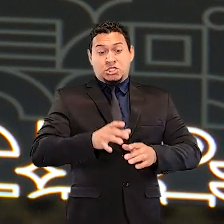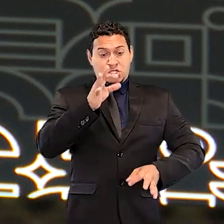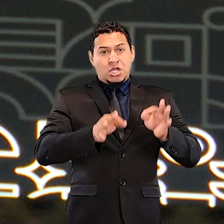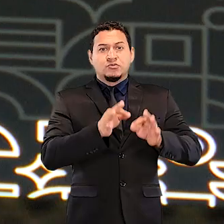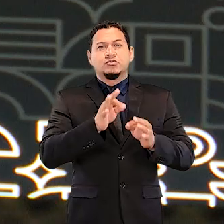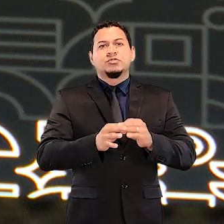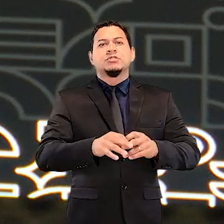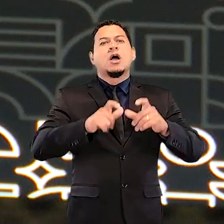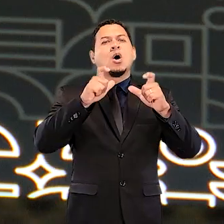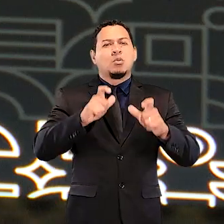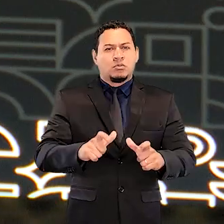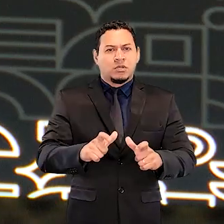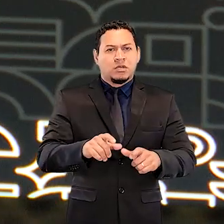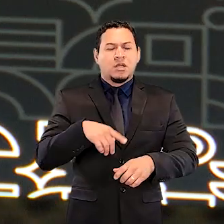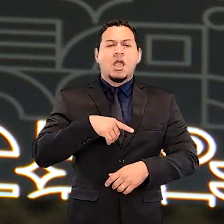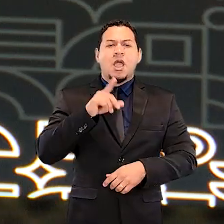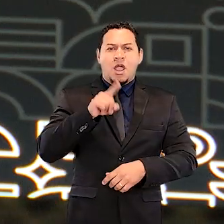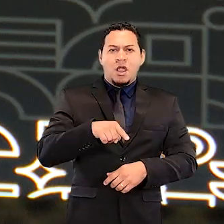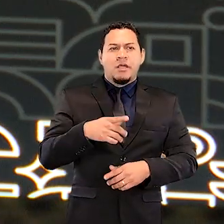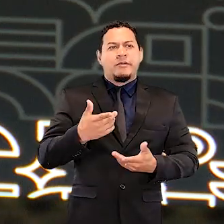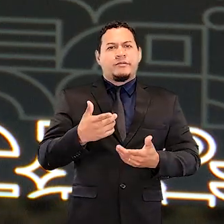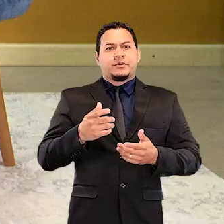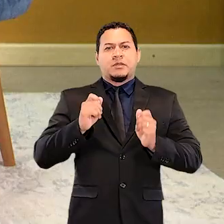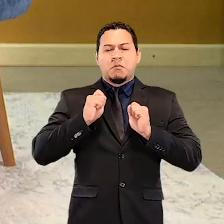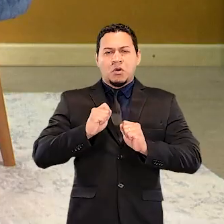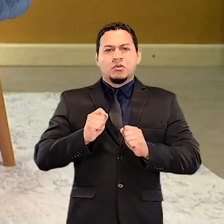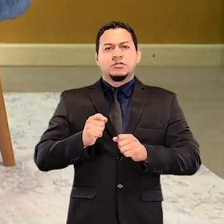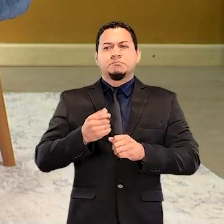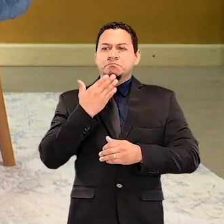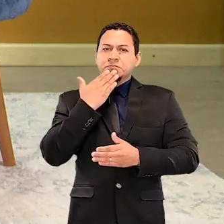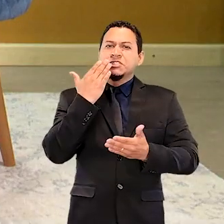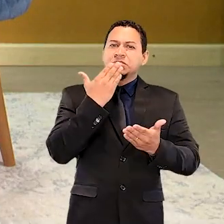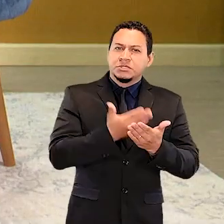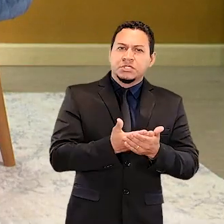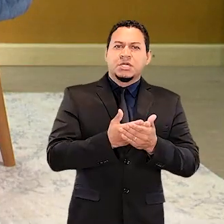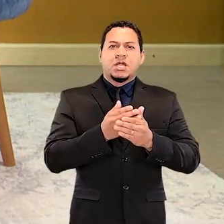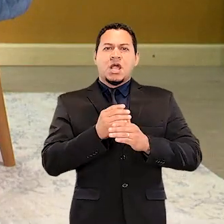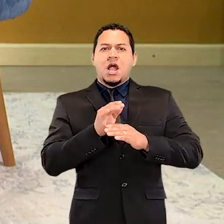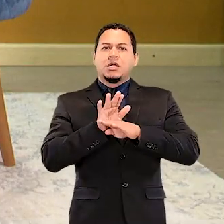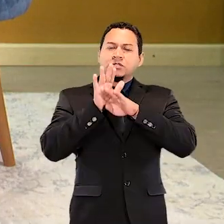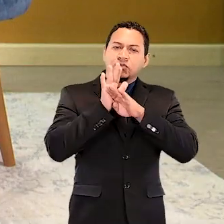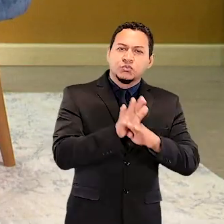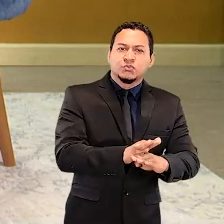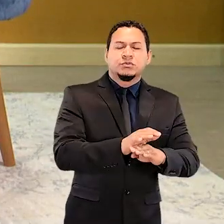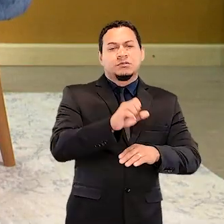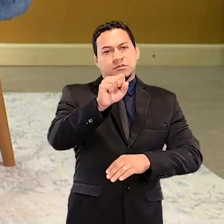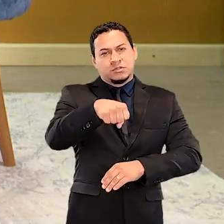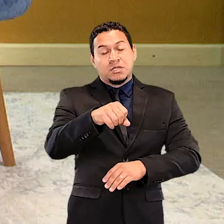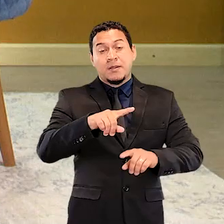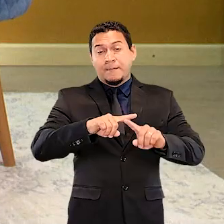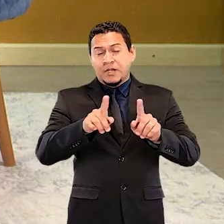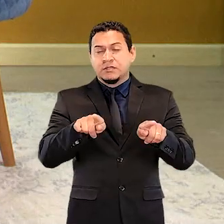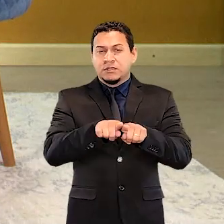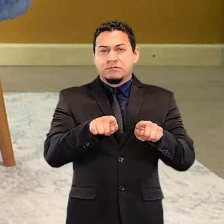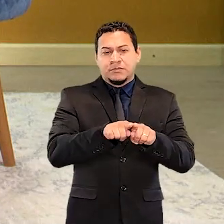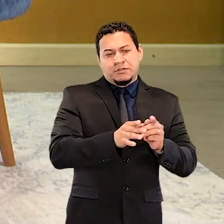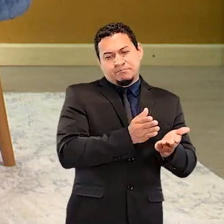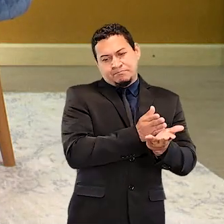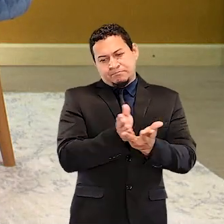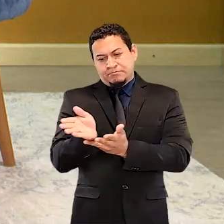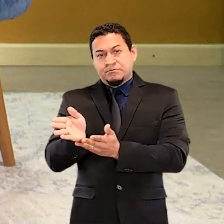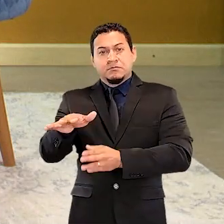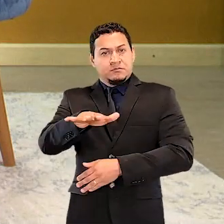lugar, é um dos lugares, né, que elas podem se socorrer para buscar ajuda, mas eu vejo também, Érica,